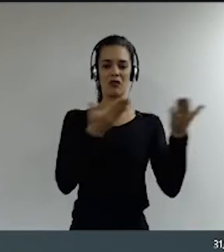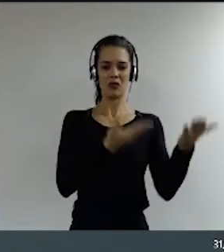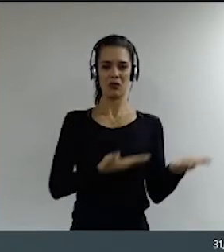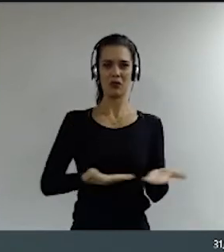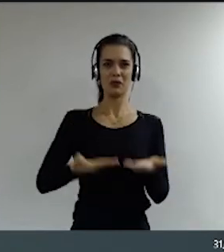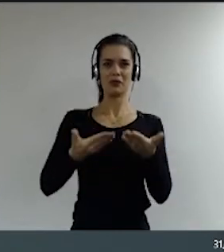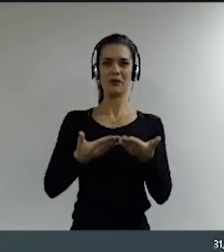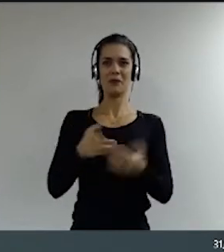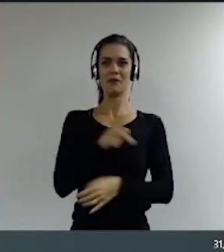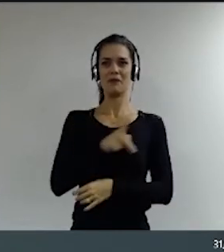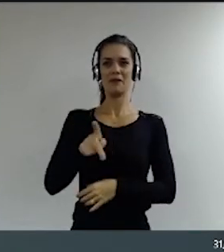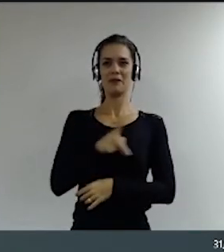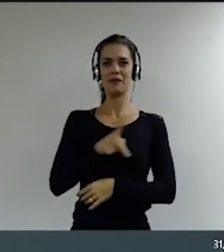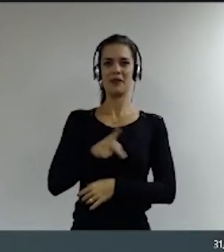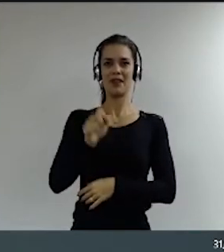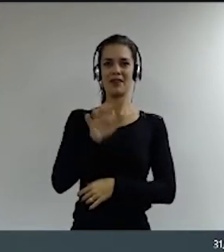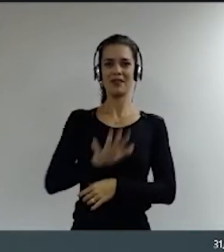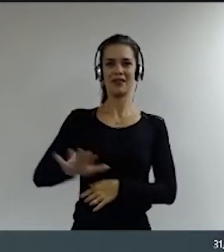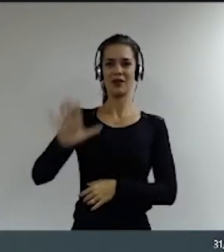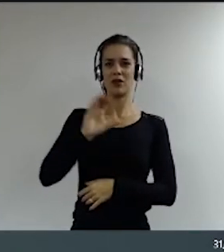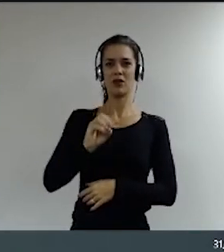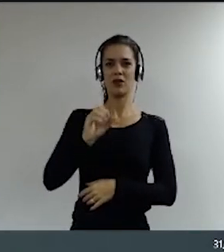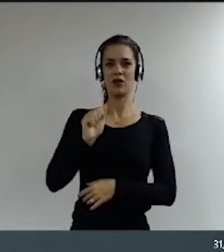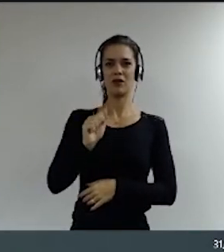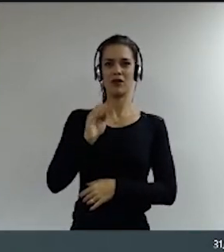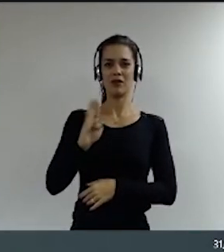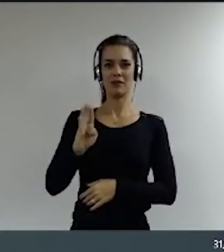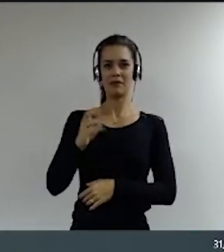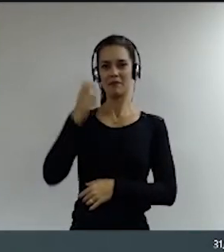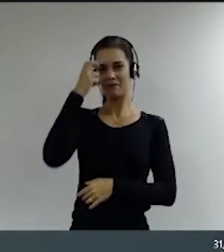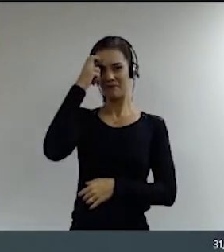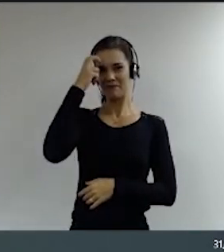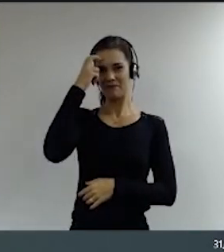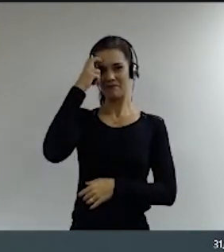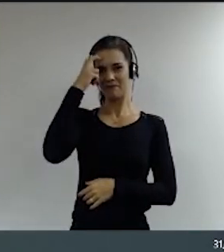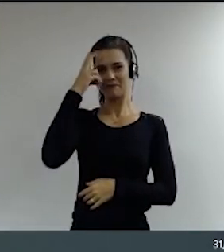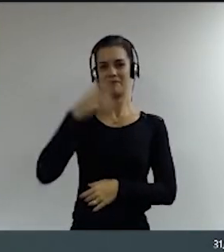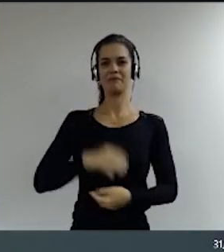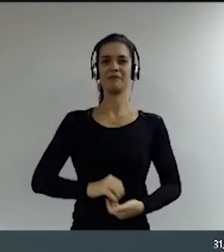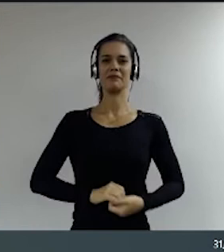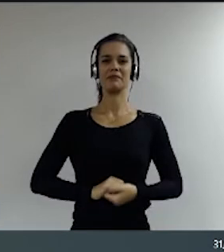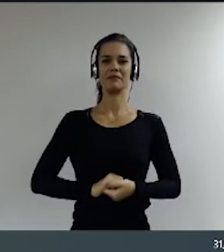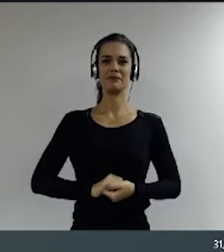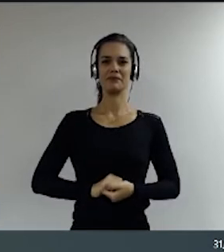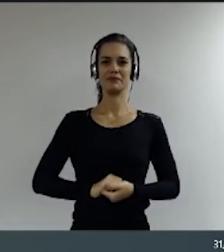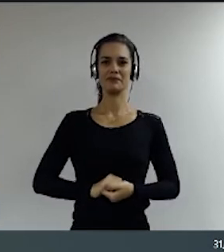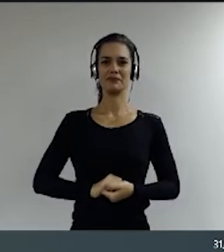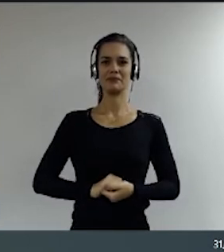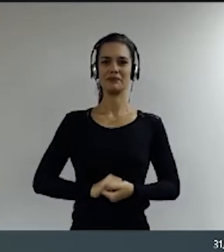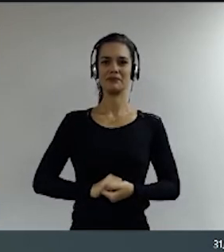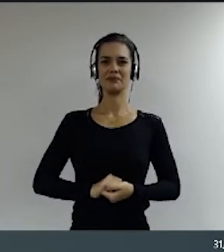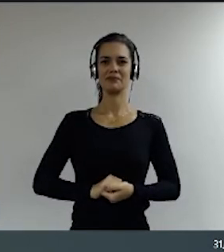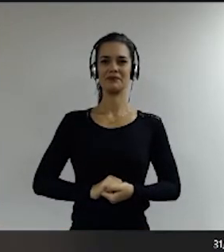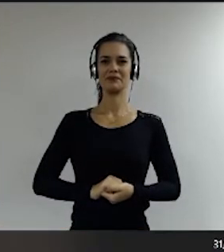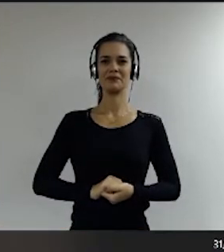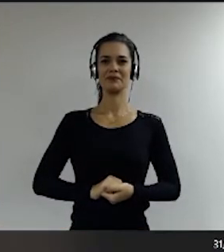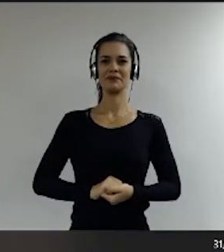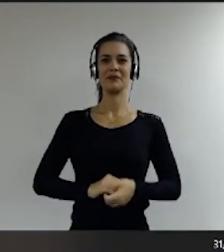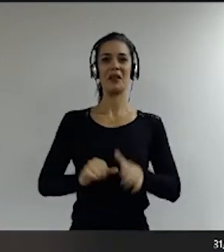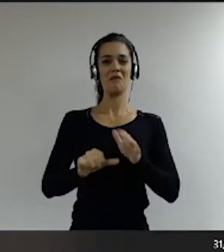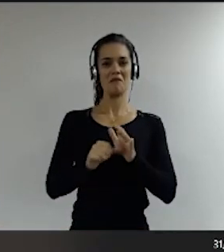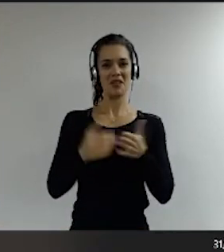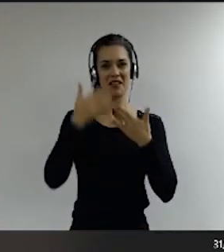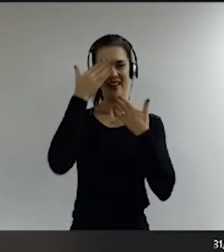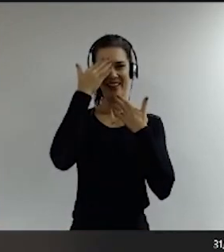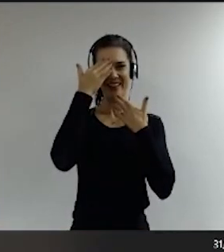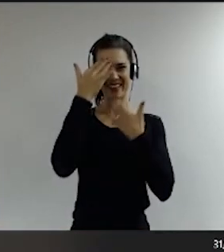palavra para o presidente nacional da OAB, Dr. Filipe Santa Cruz. Primeiro começo